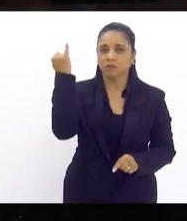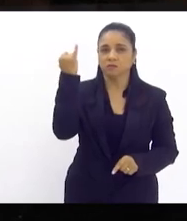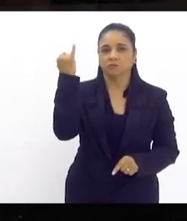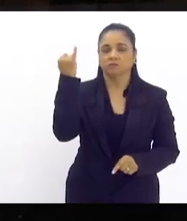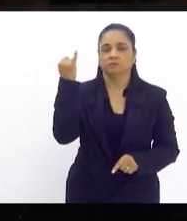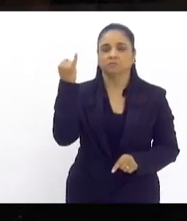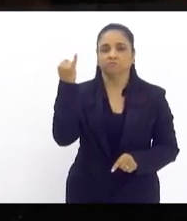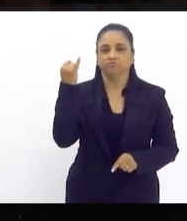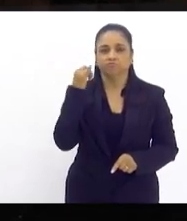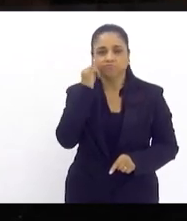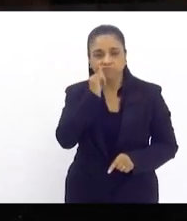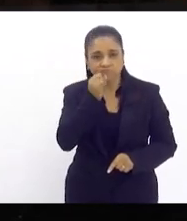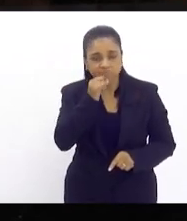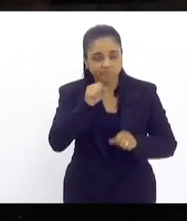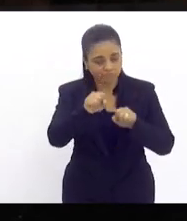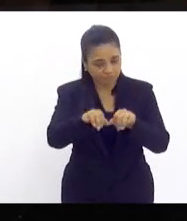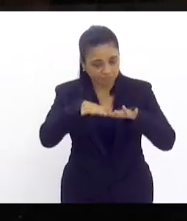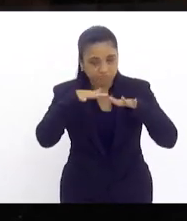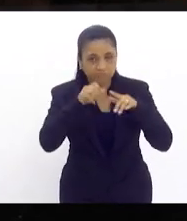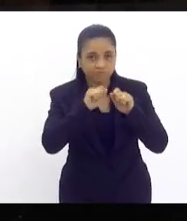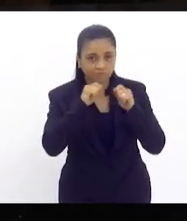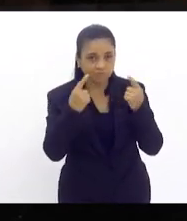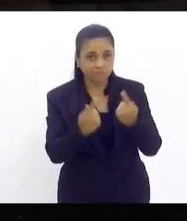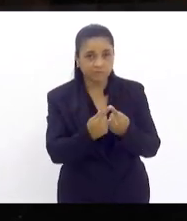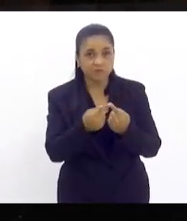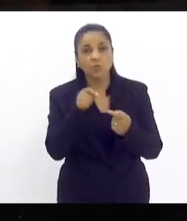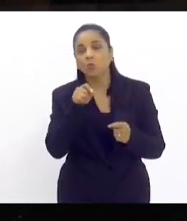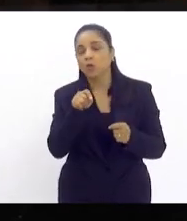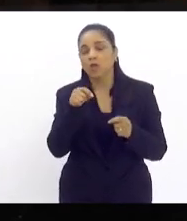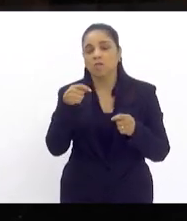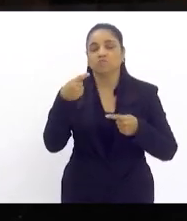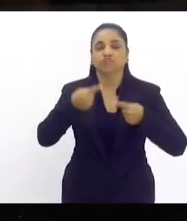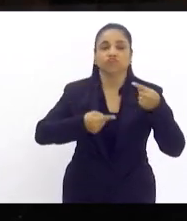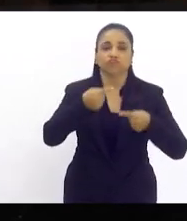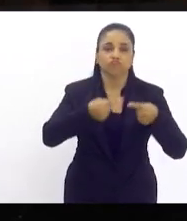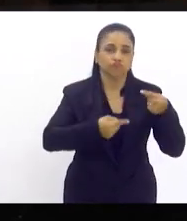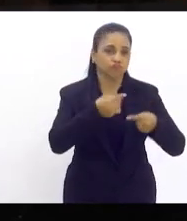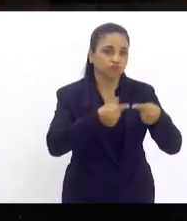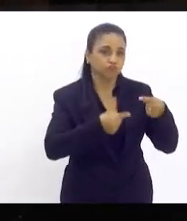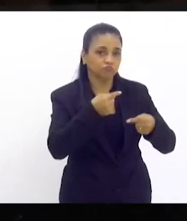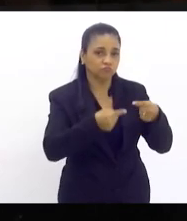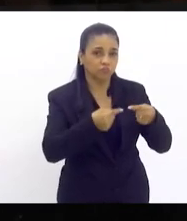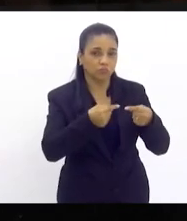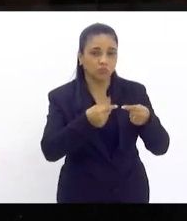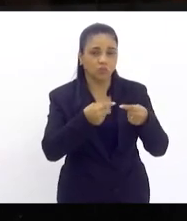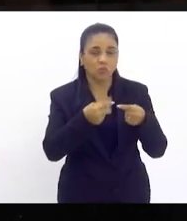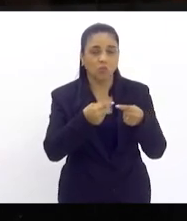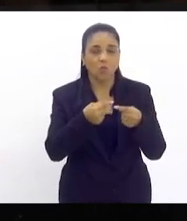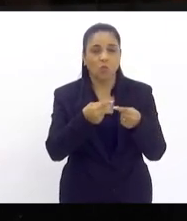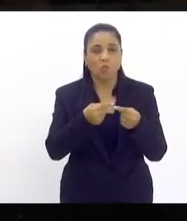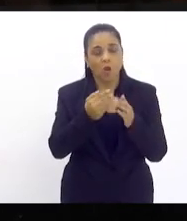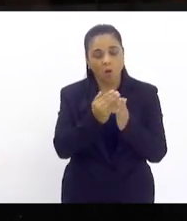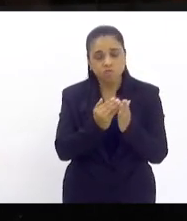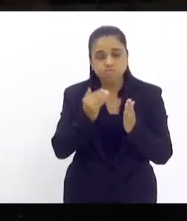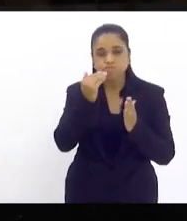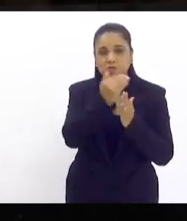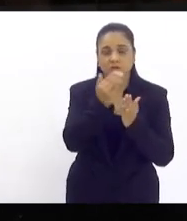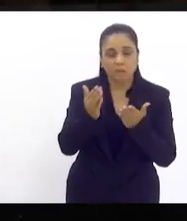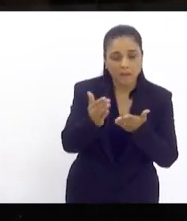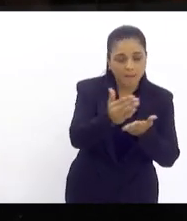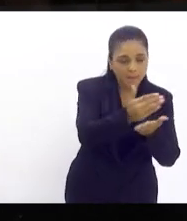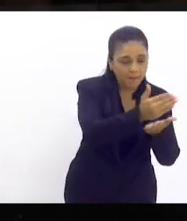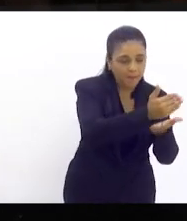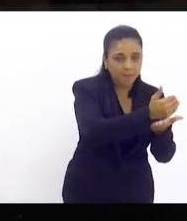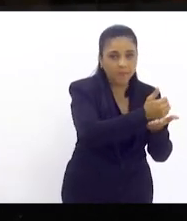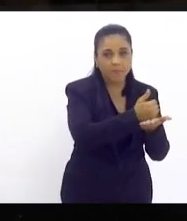aqui para a Assembleia a necessidade de se discutir que o aumento de arrecadação decorre,